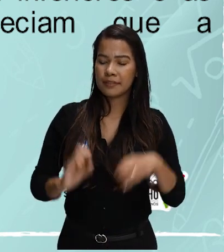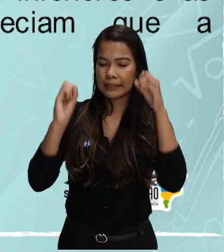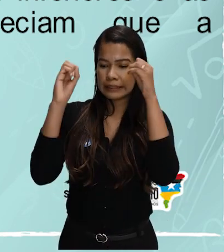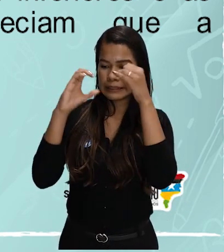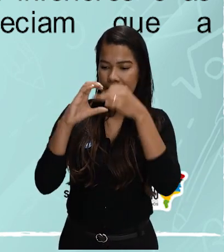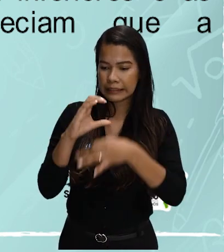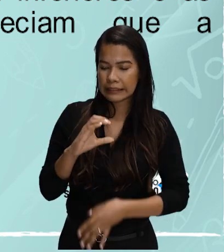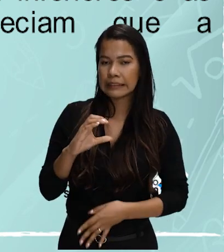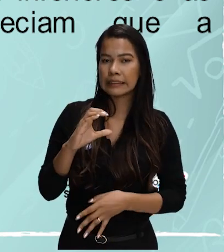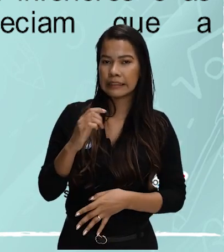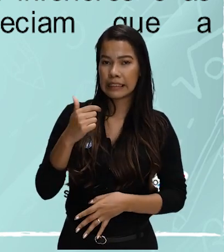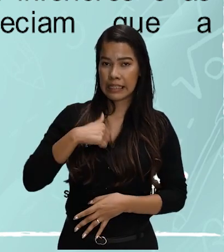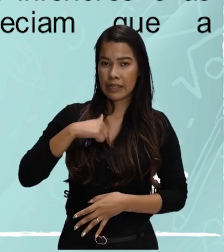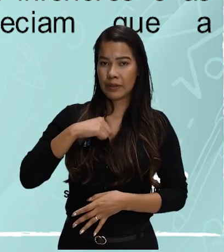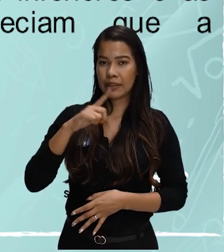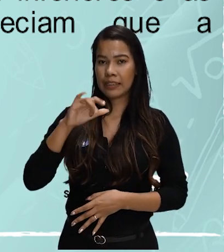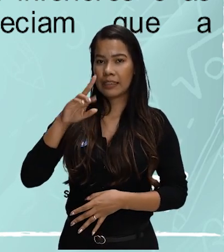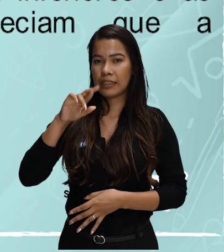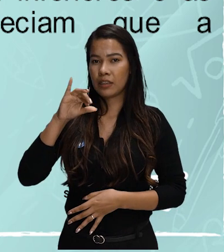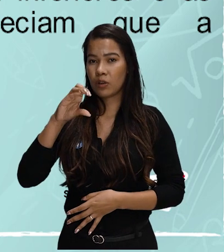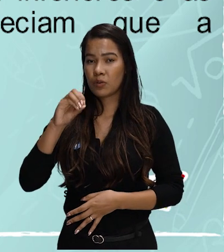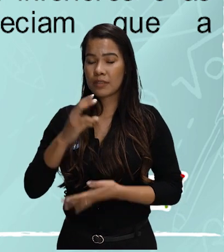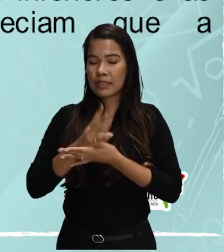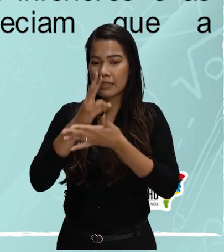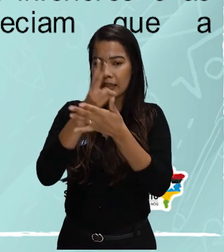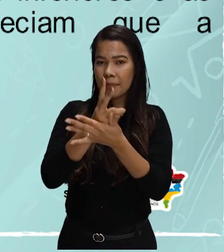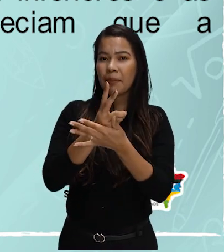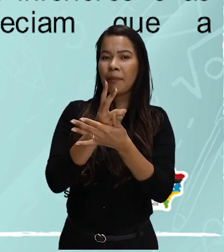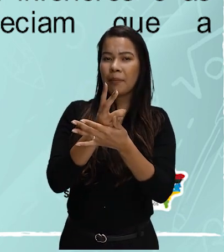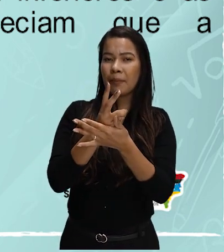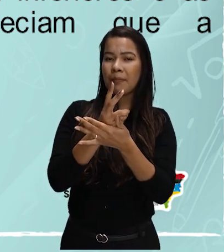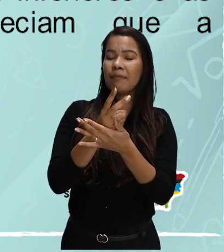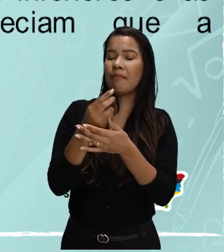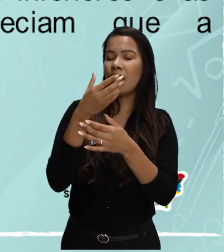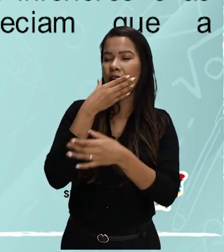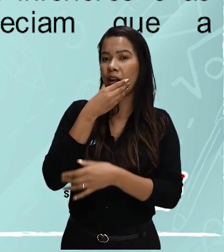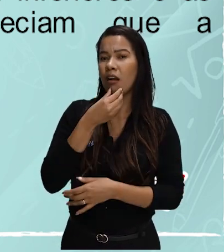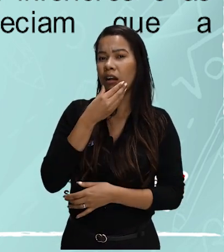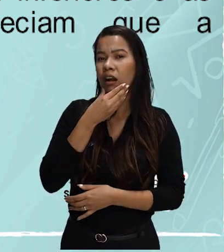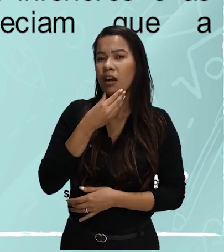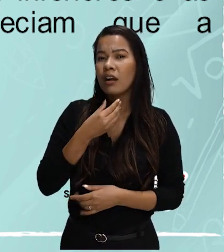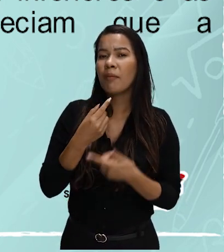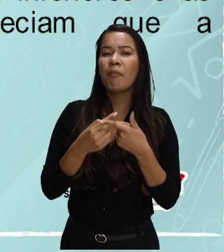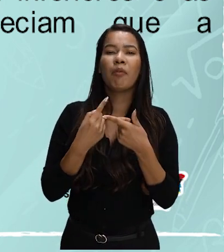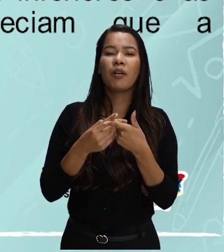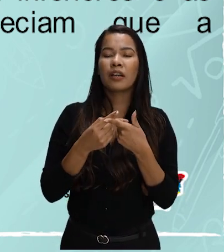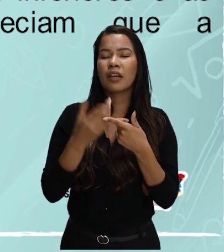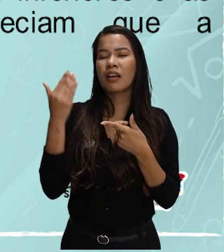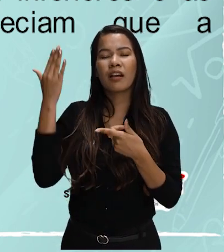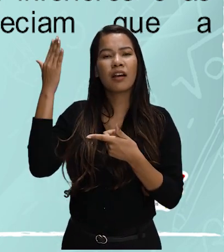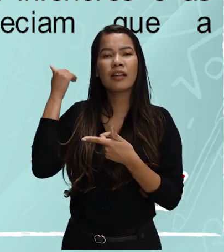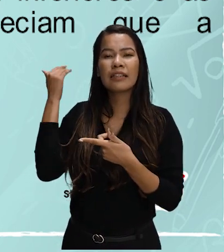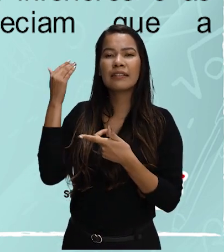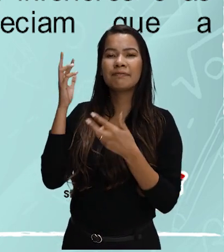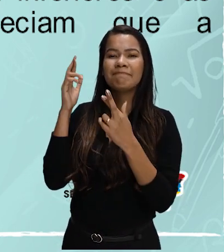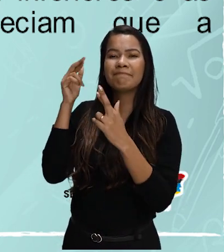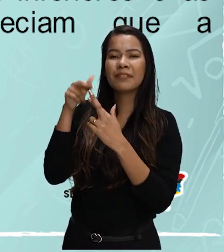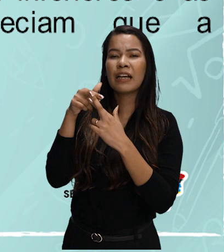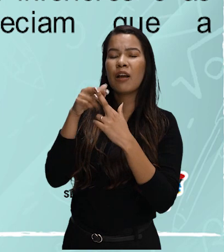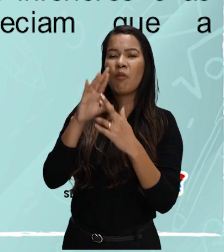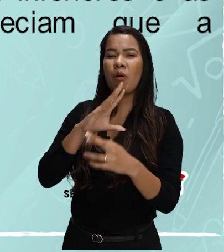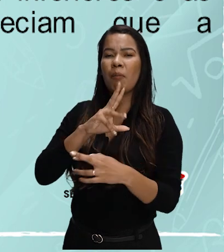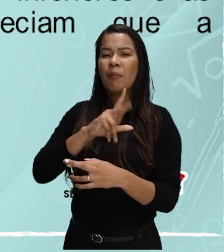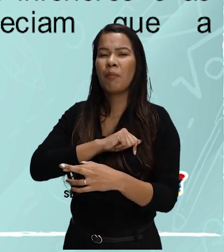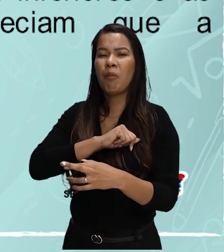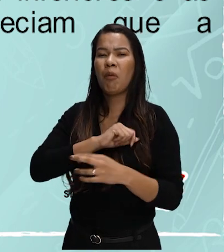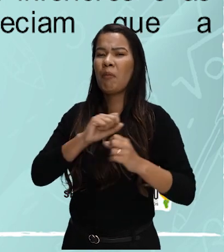caracterizando, o eu lírico é sempre masculino. Por quê? Naquela época se retratava o amor